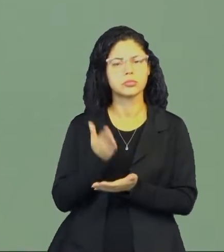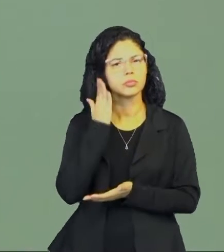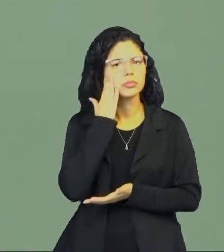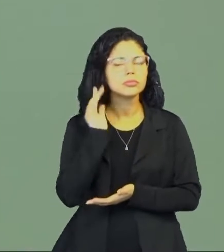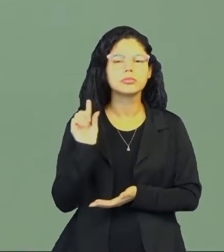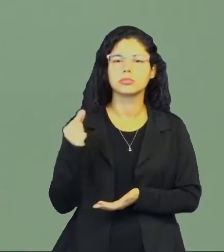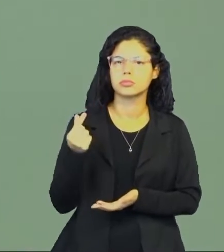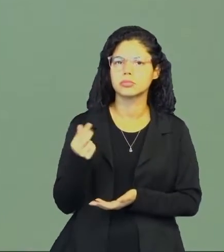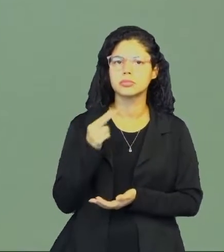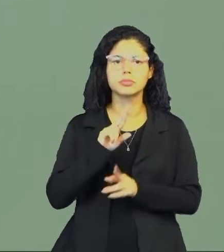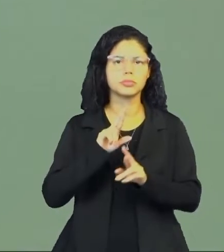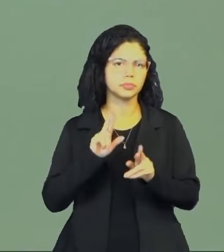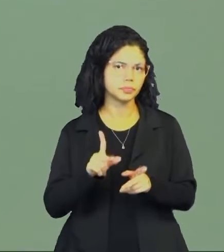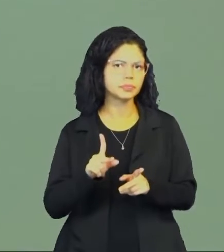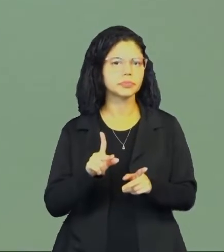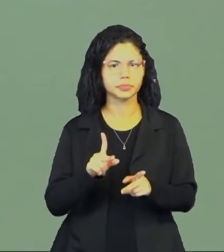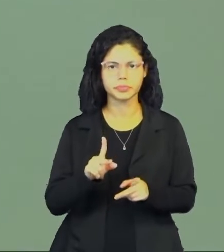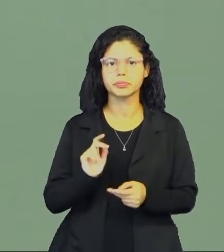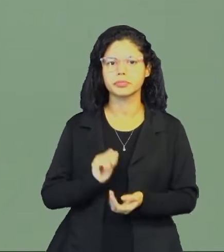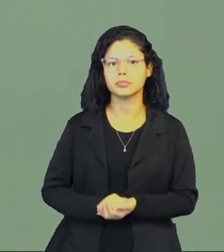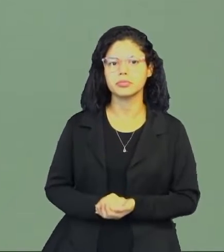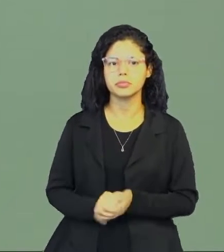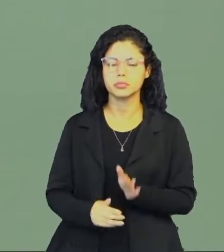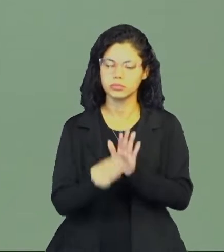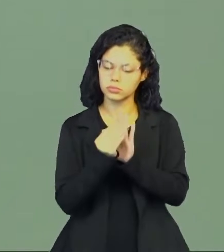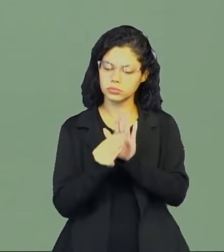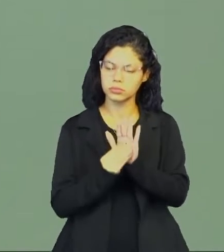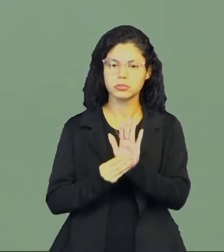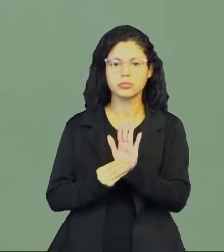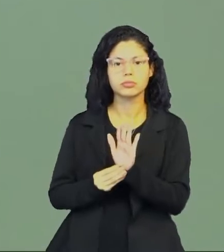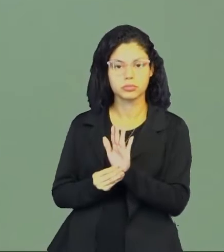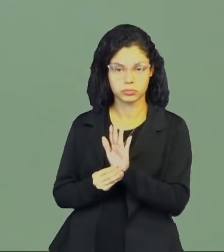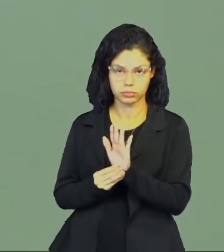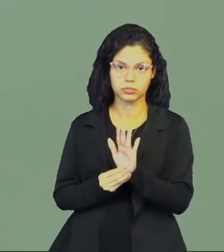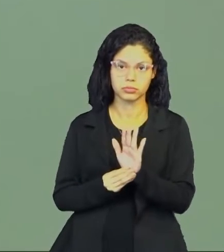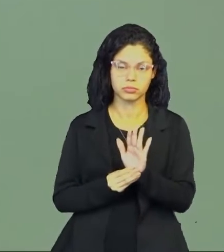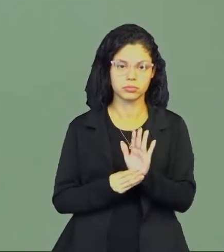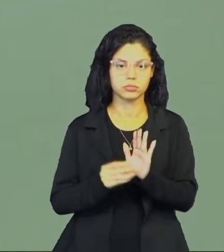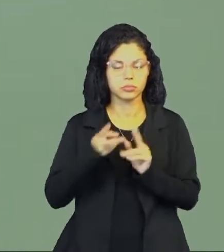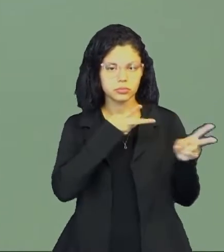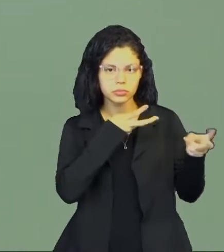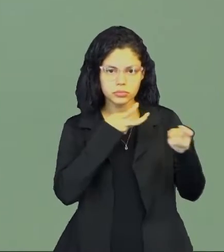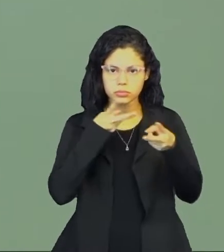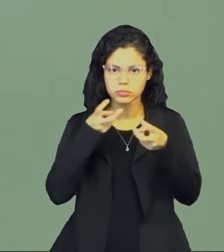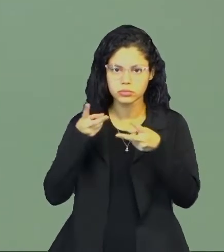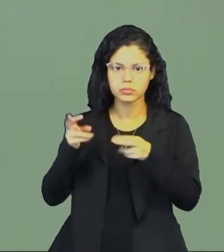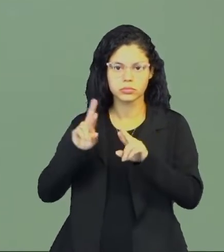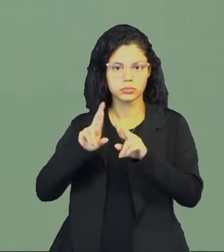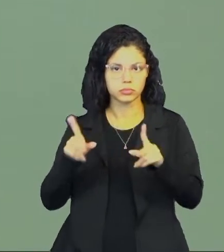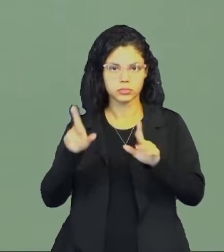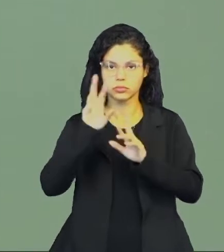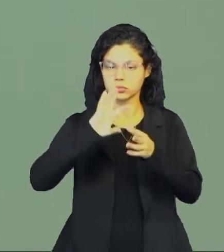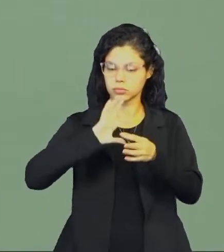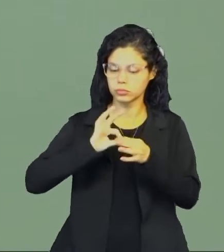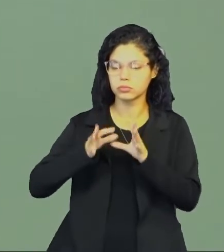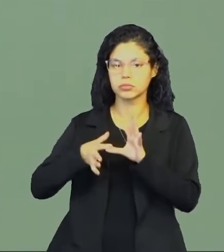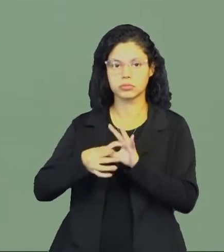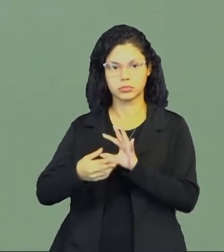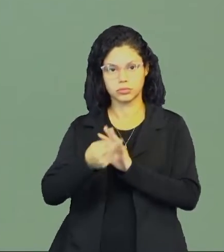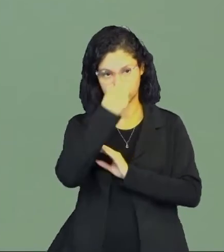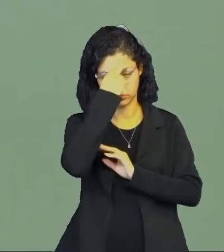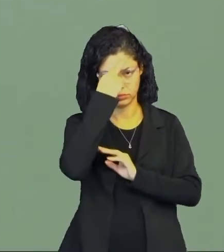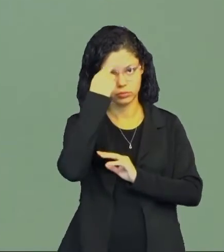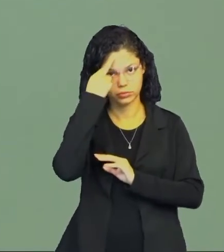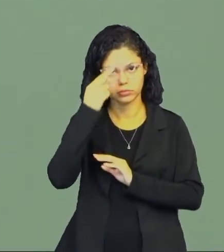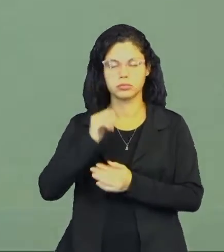entender um pouco sobre as diferentes formas de abordagens, observando diferentes contextos e